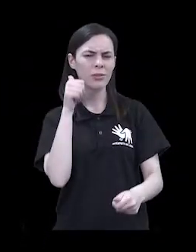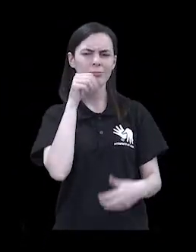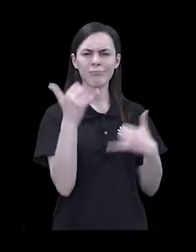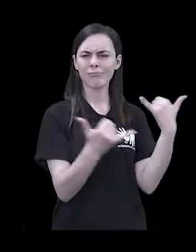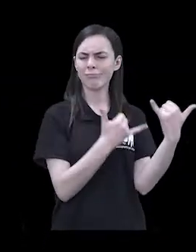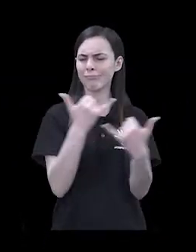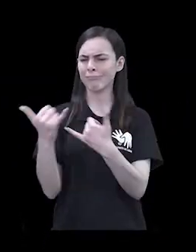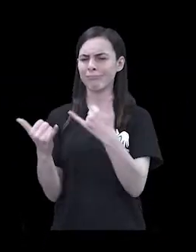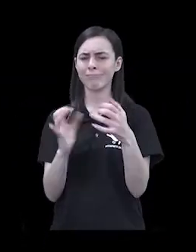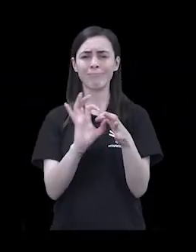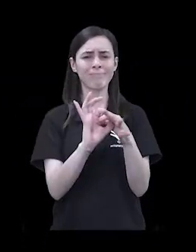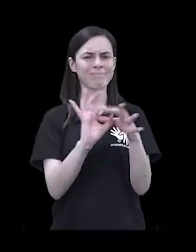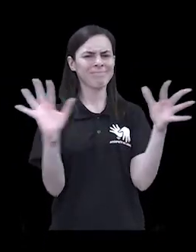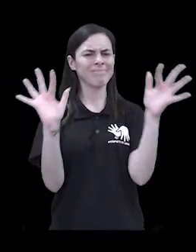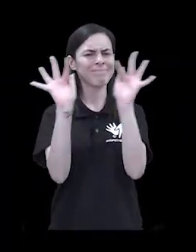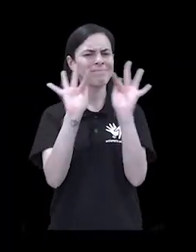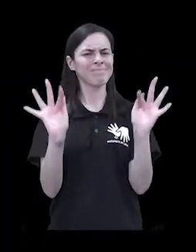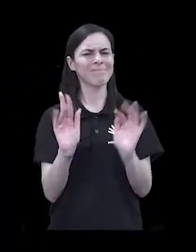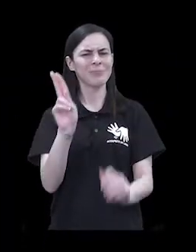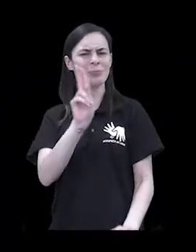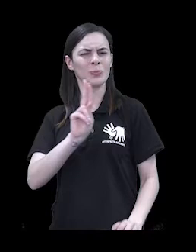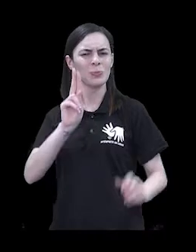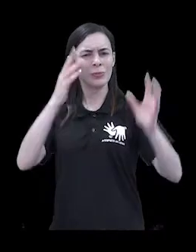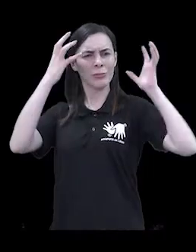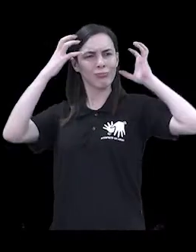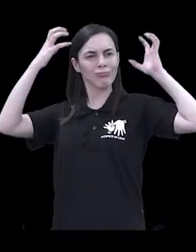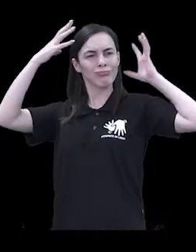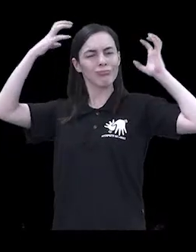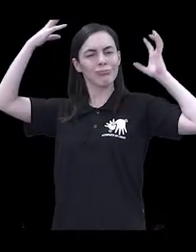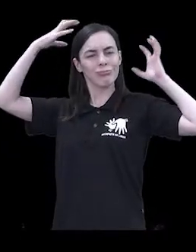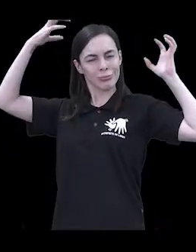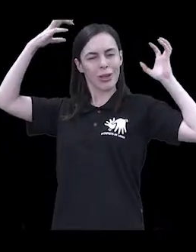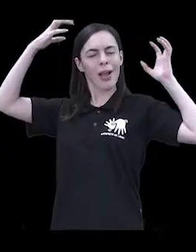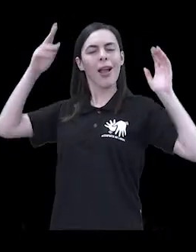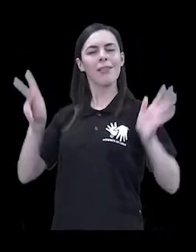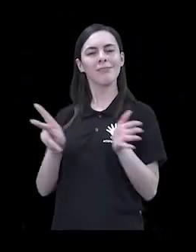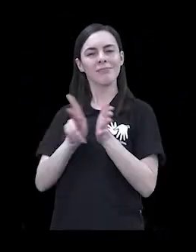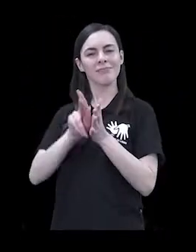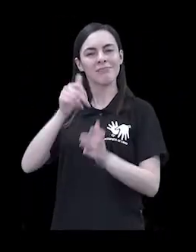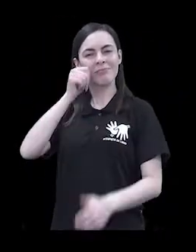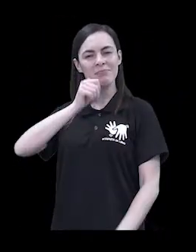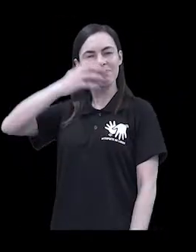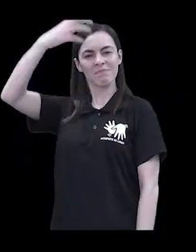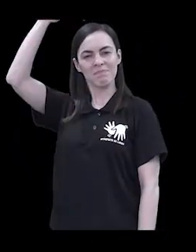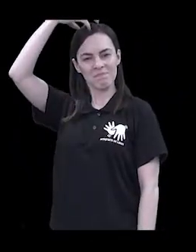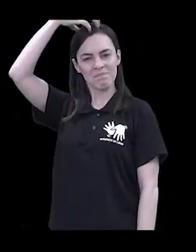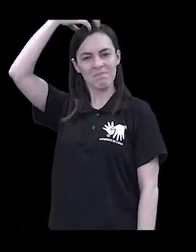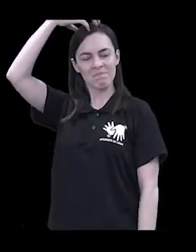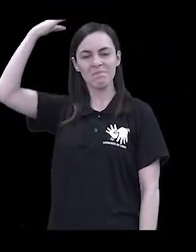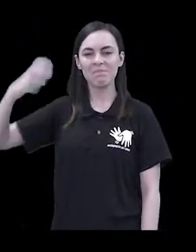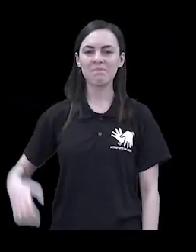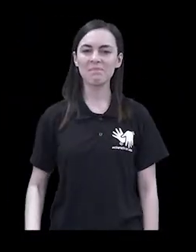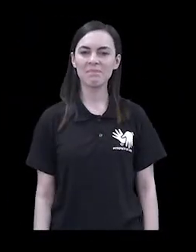livres. Feliz com meu Crespo. Meu Crespo é de rainha.